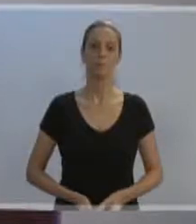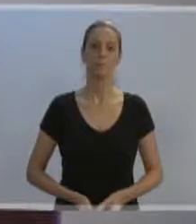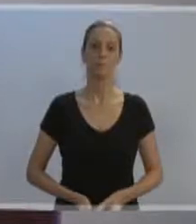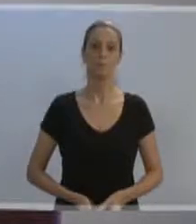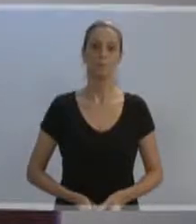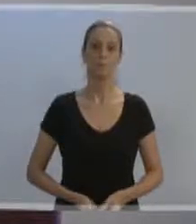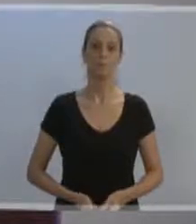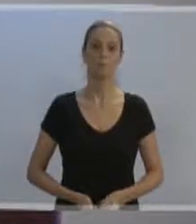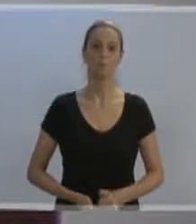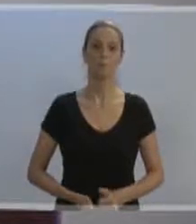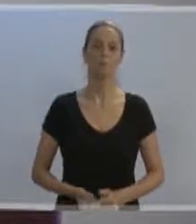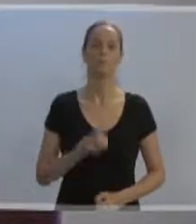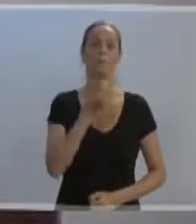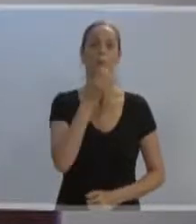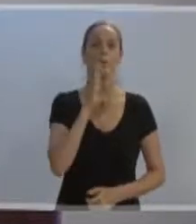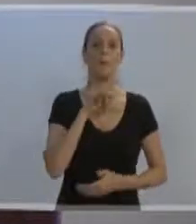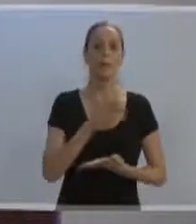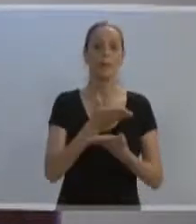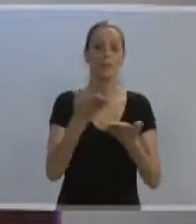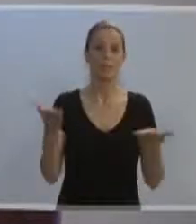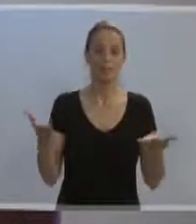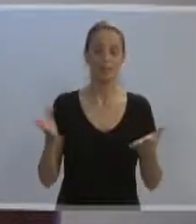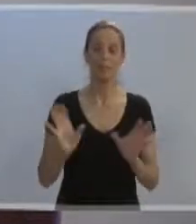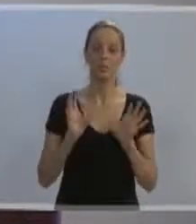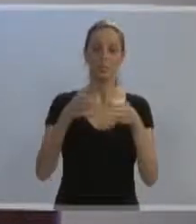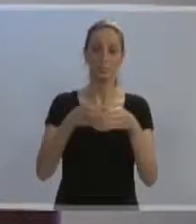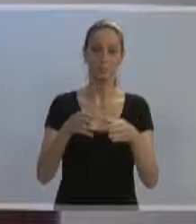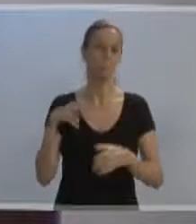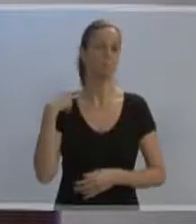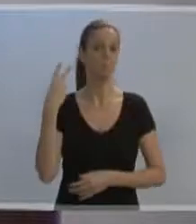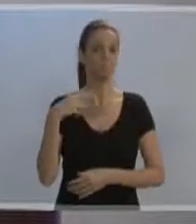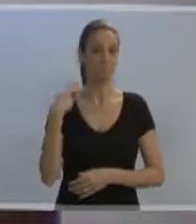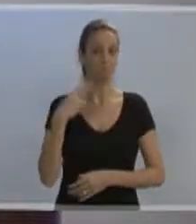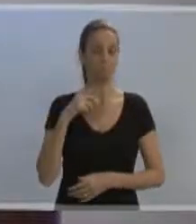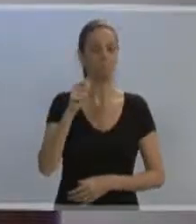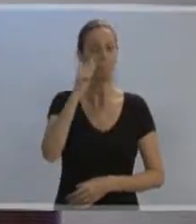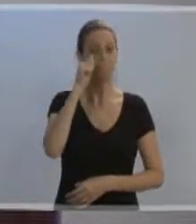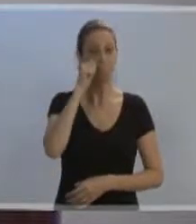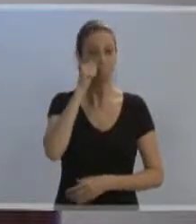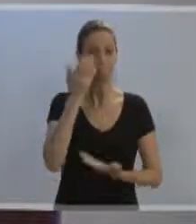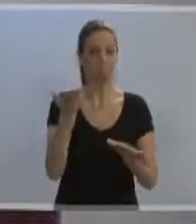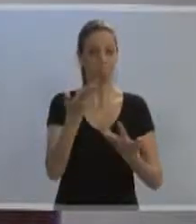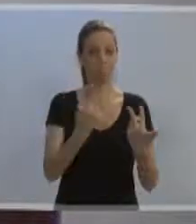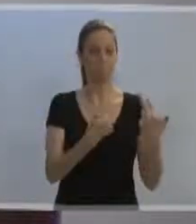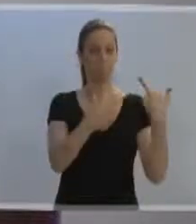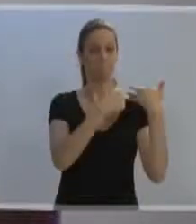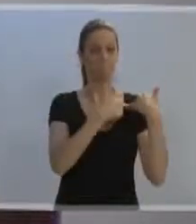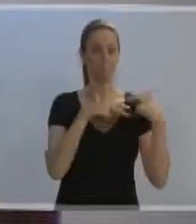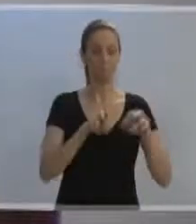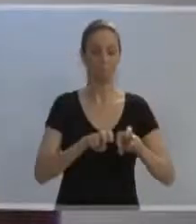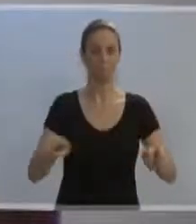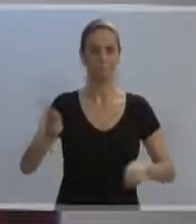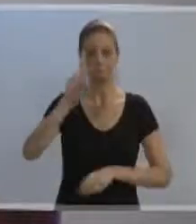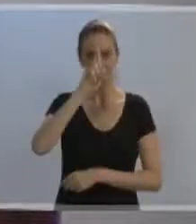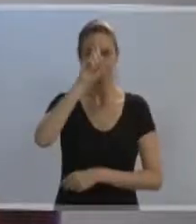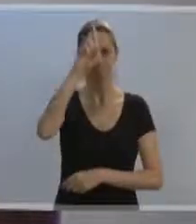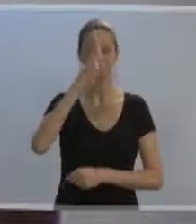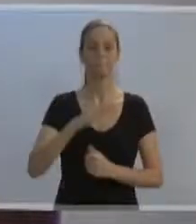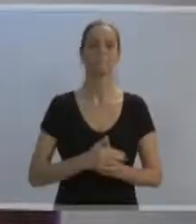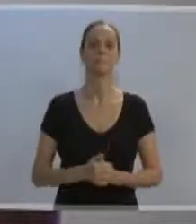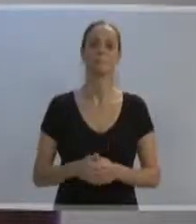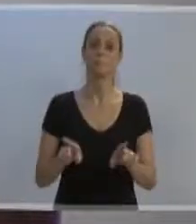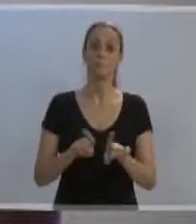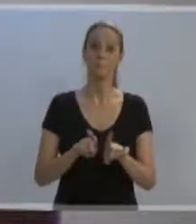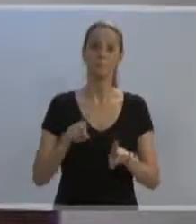boa tarde colegas vereadores vereador almir que presidia a sessão neste momento aqui nessa casa o vereador